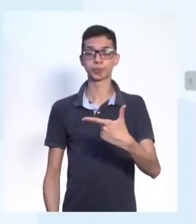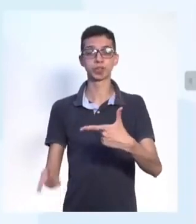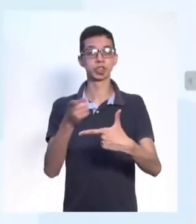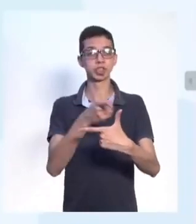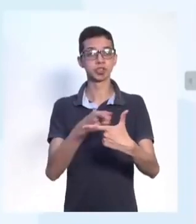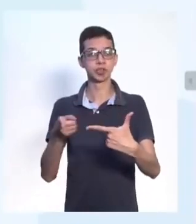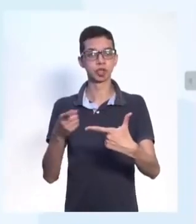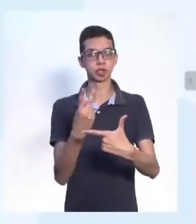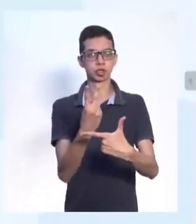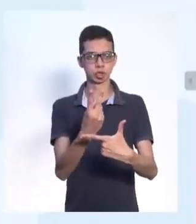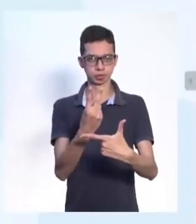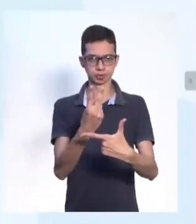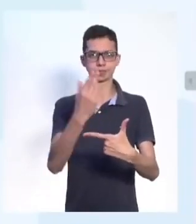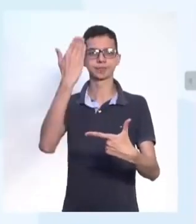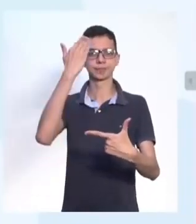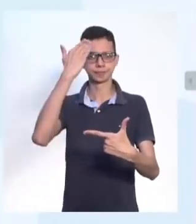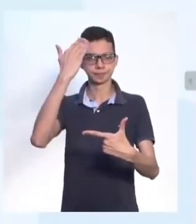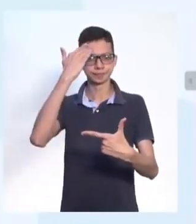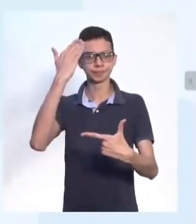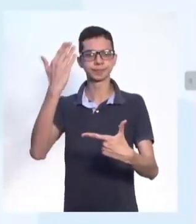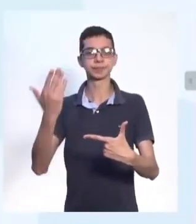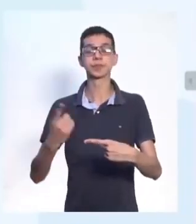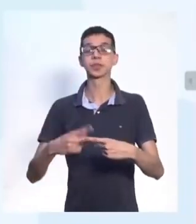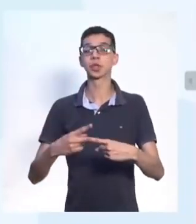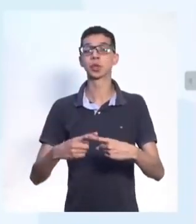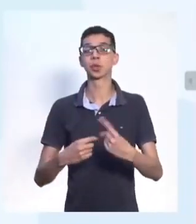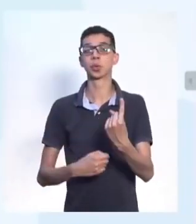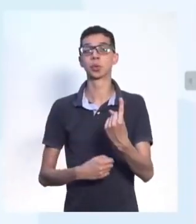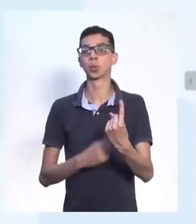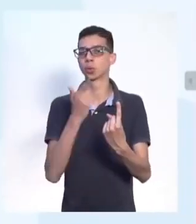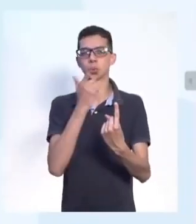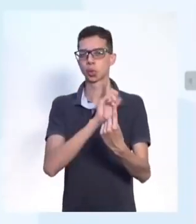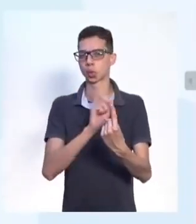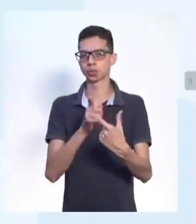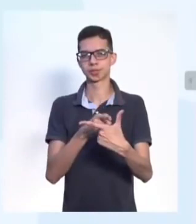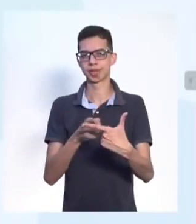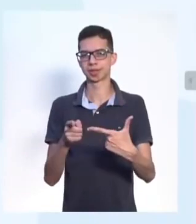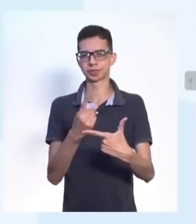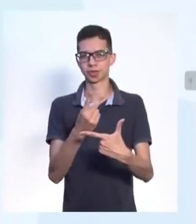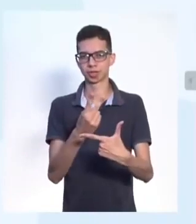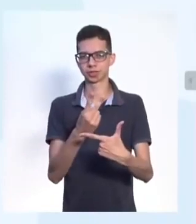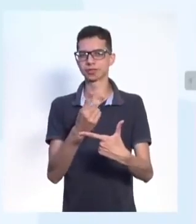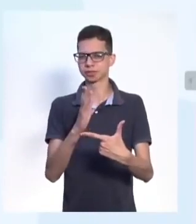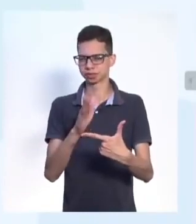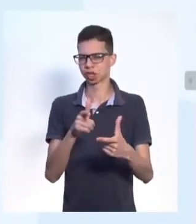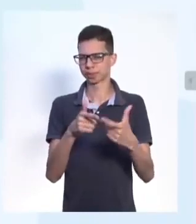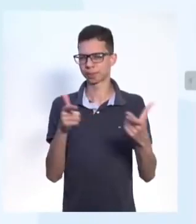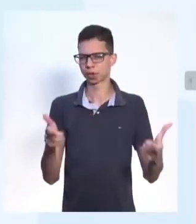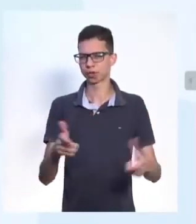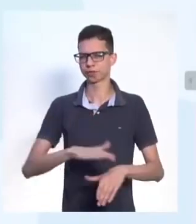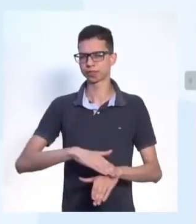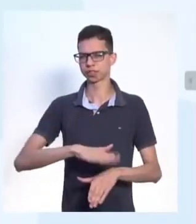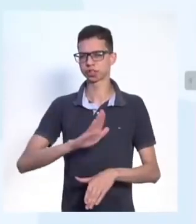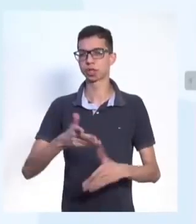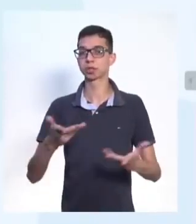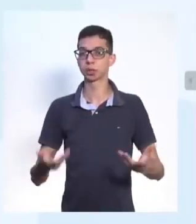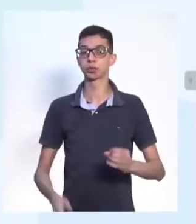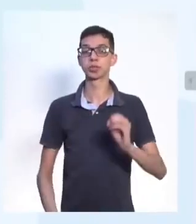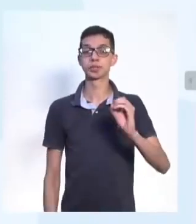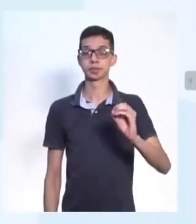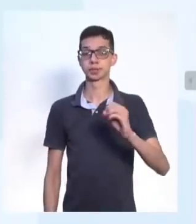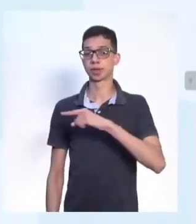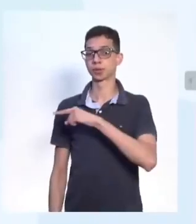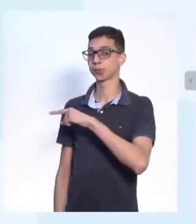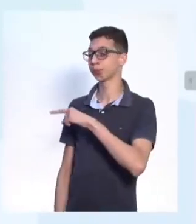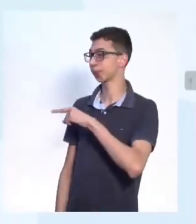pelo 2, não é assim, Osmar? Perfeito. O 1 eu não consigo dividir o 2. Acho que muitos já fizeram isso. Então, a gente acrescenta um 0 aqui, né?